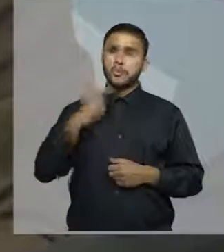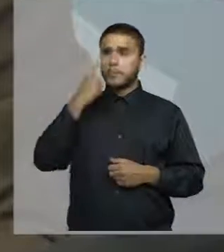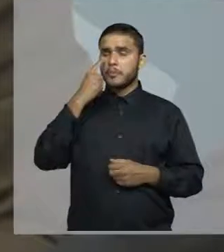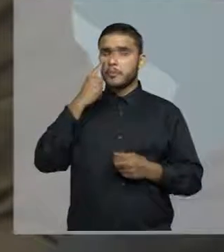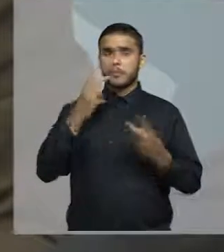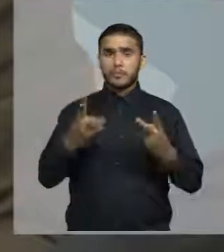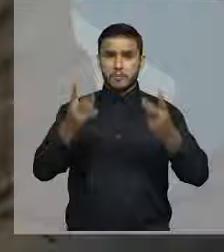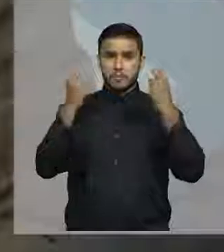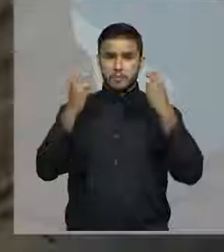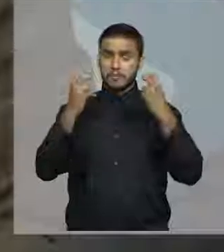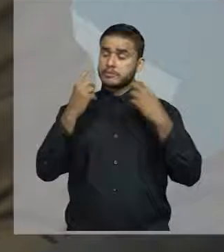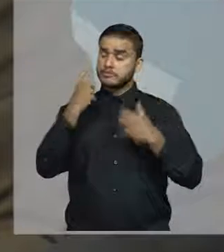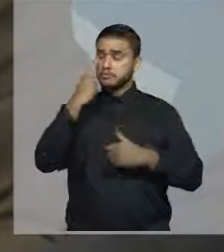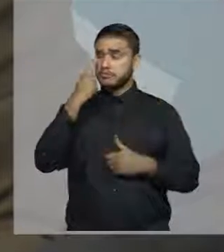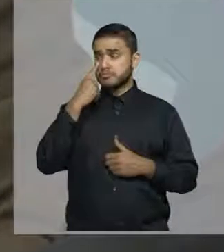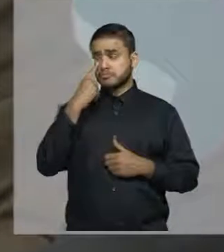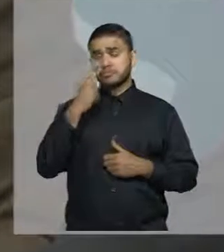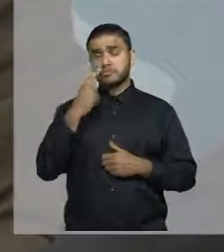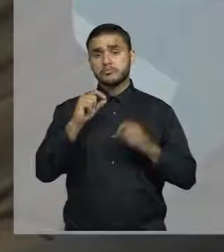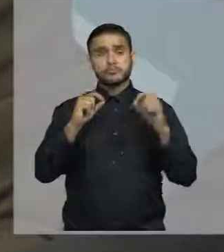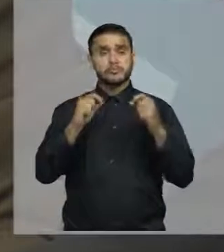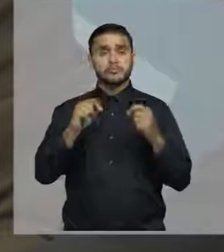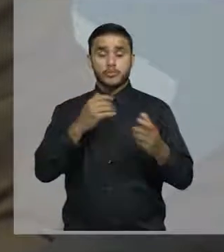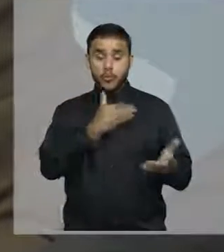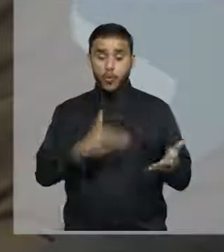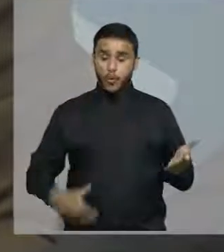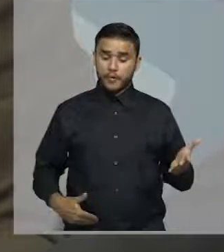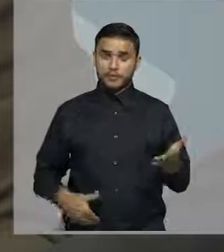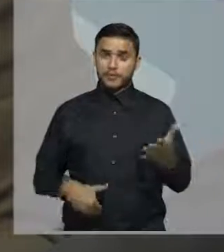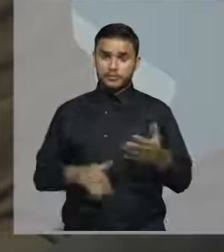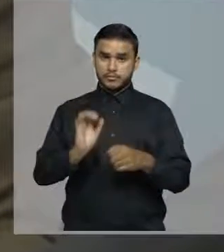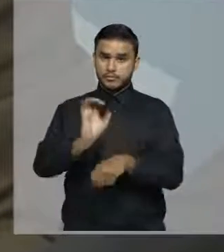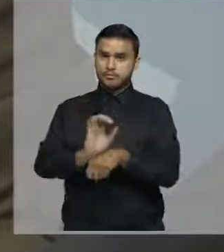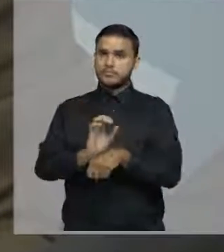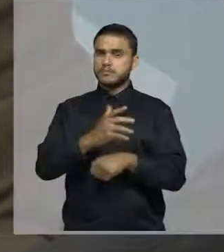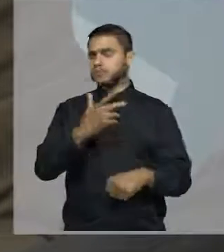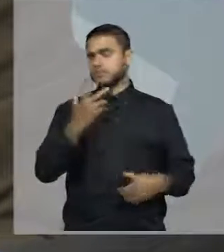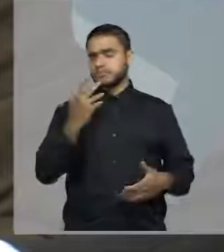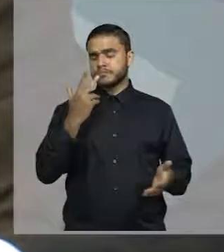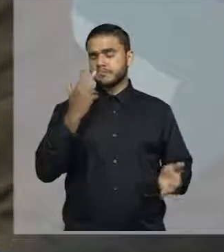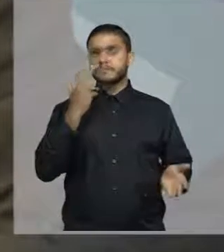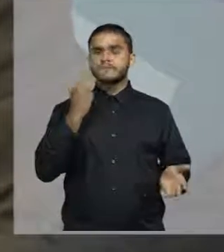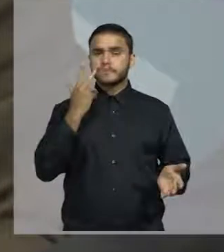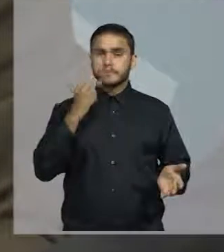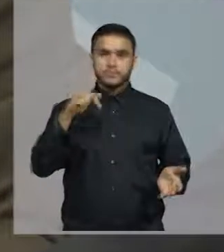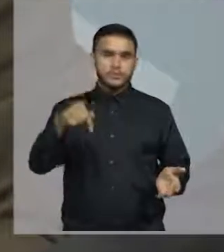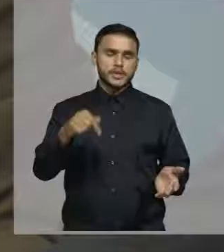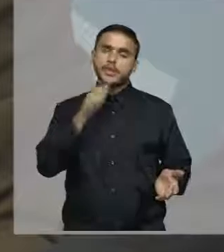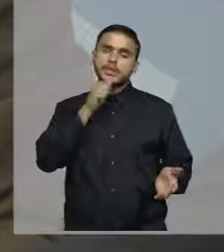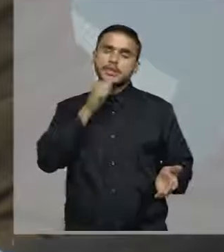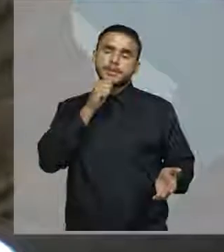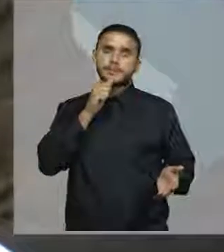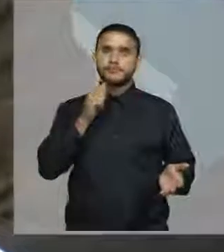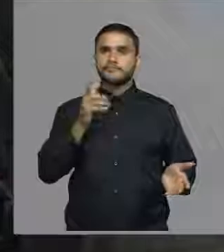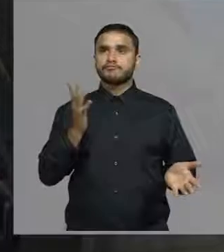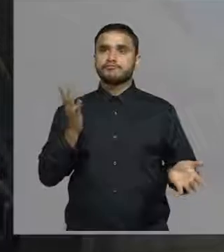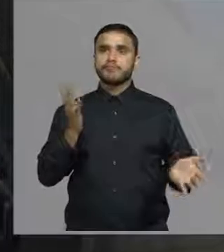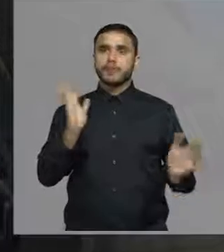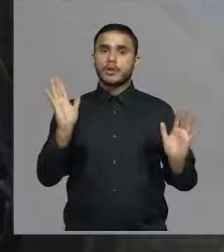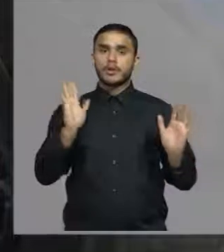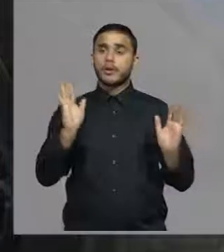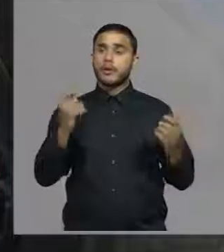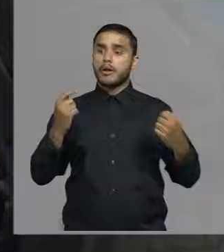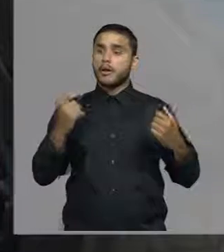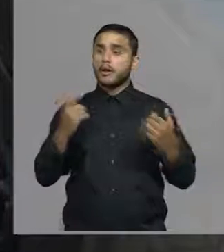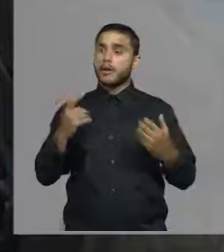quando o Estado é chamado a exercer controle social, a família já falhou, a escola